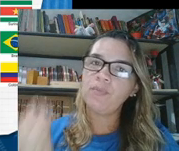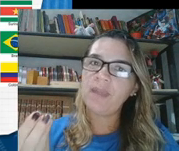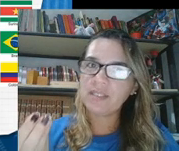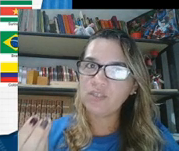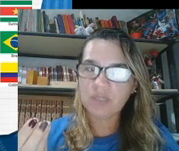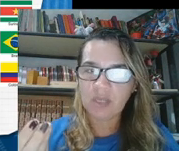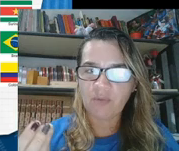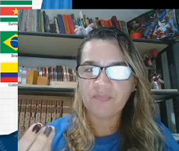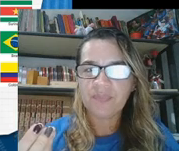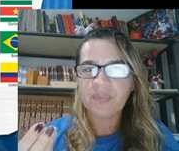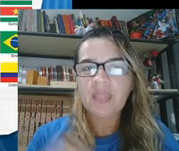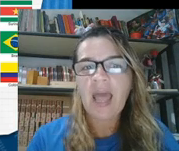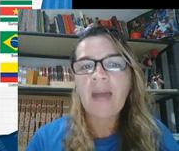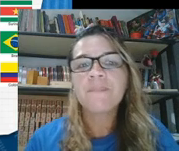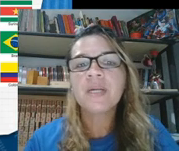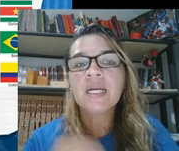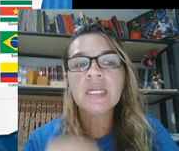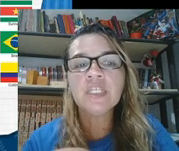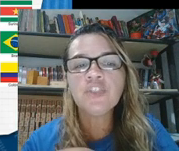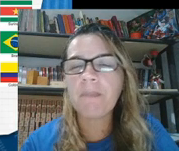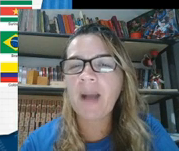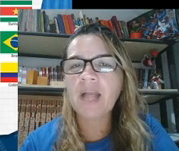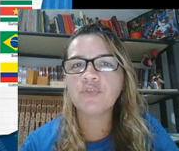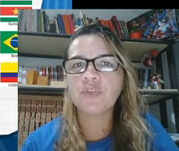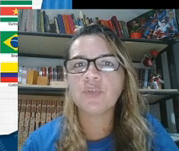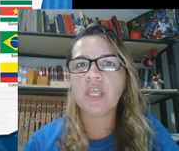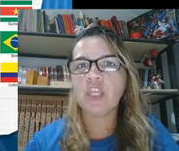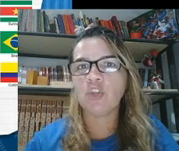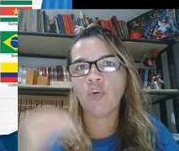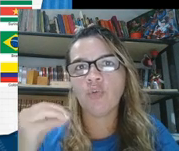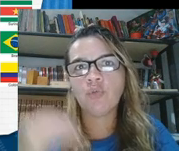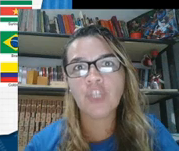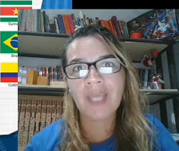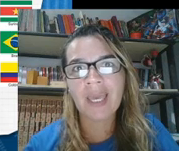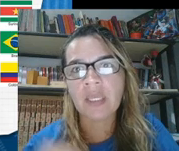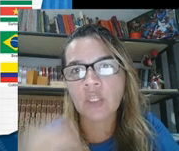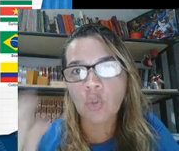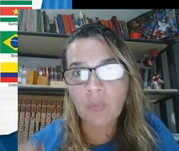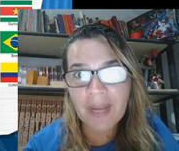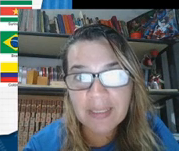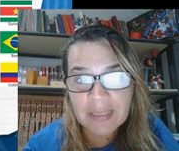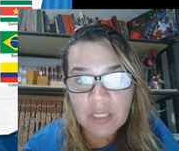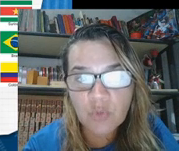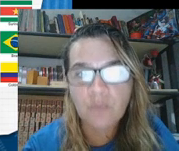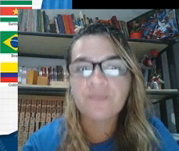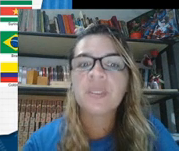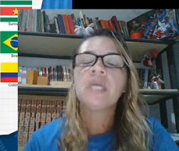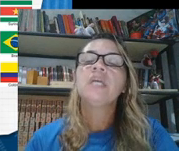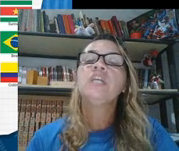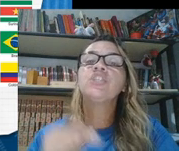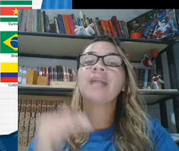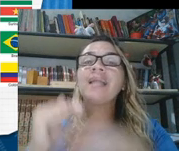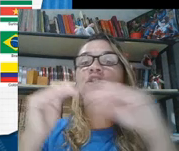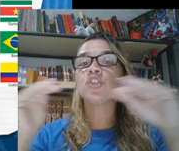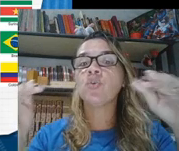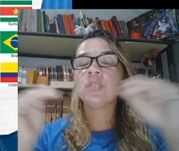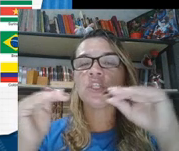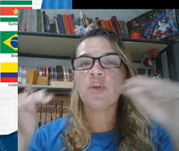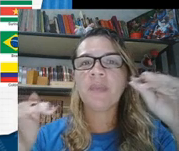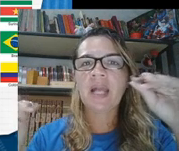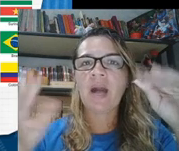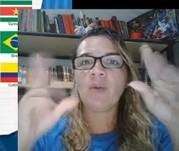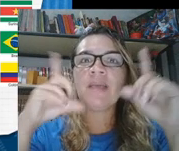o Brasilzão. Tá? Grande parte do seu território, de quem? Do Brasil. Está na